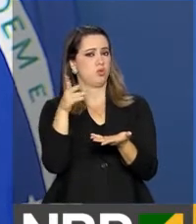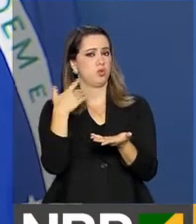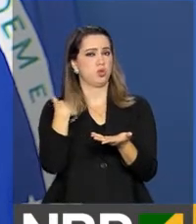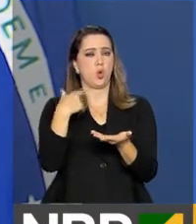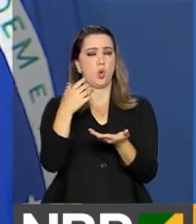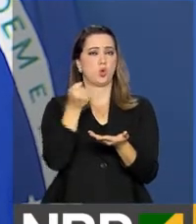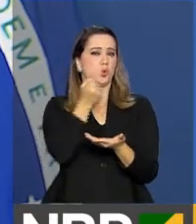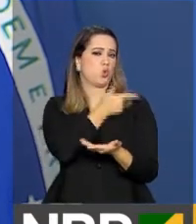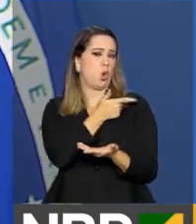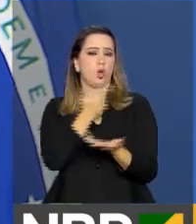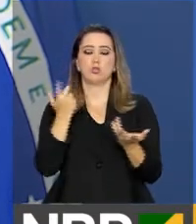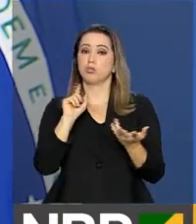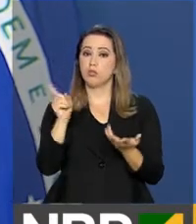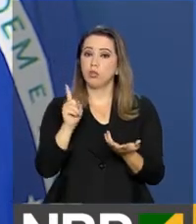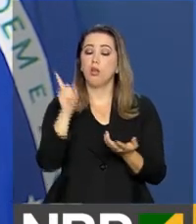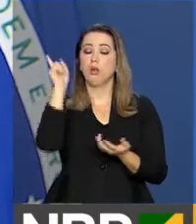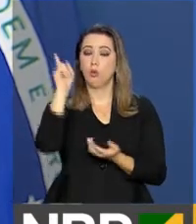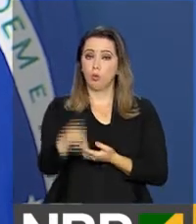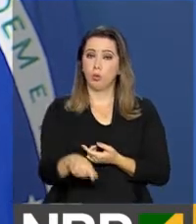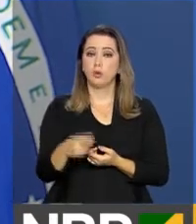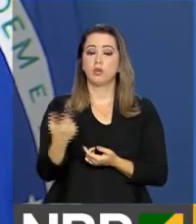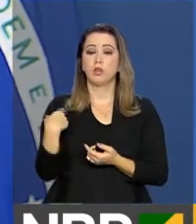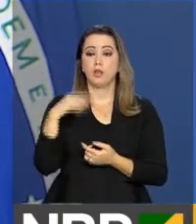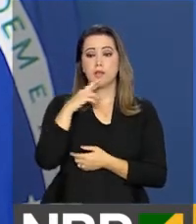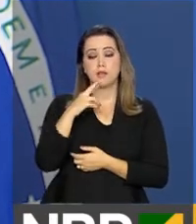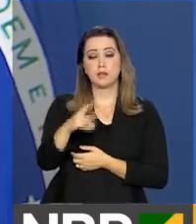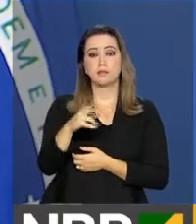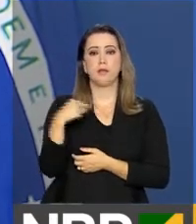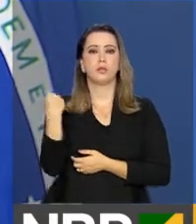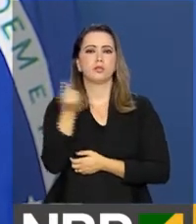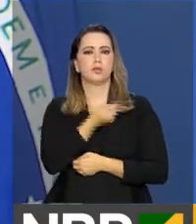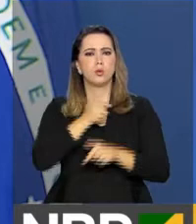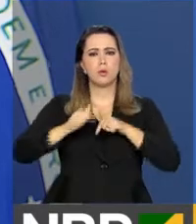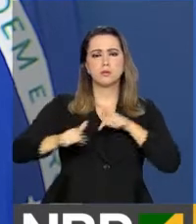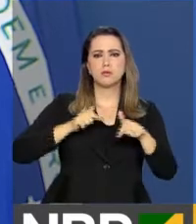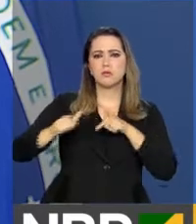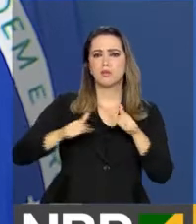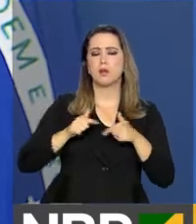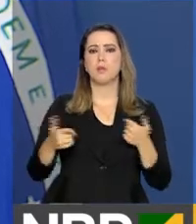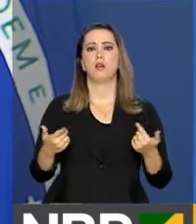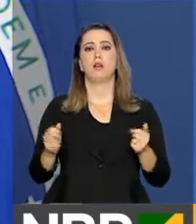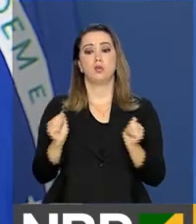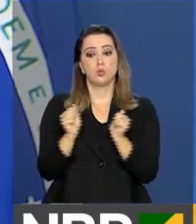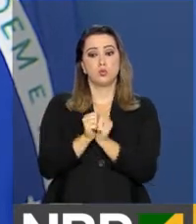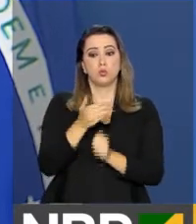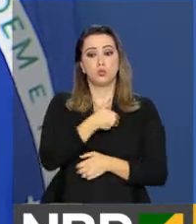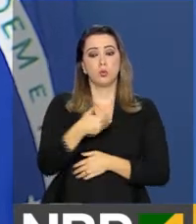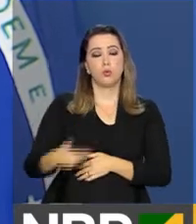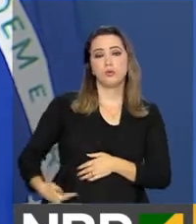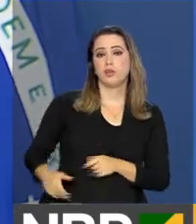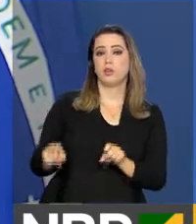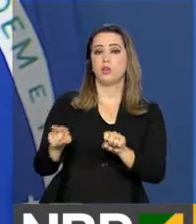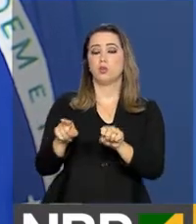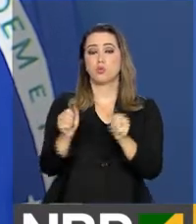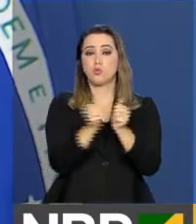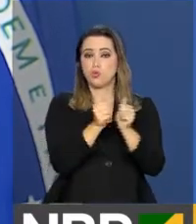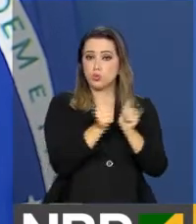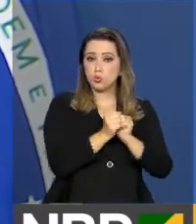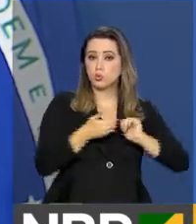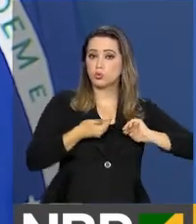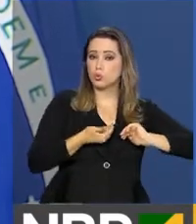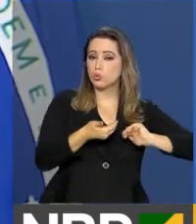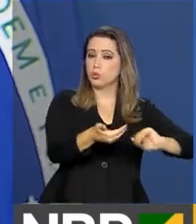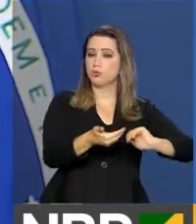foi isto sem o resultado de muito trabalho do governo e do congresso nacional